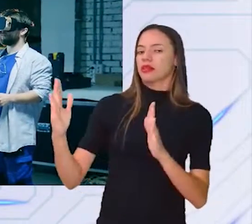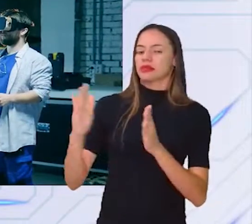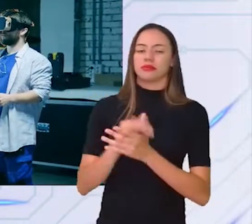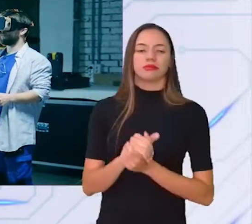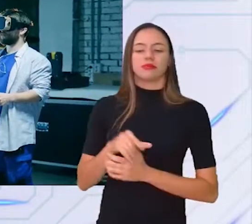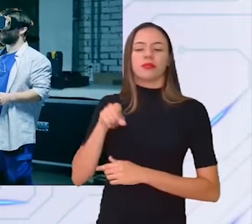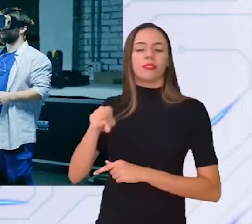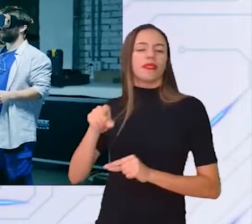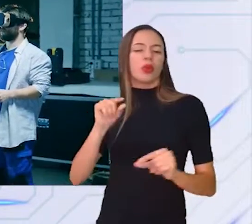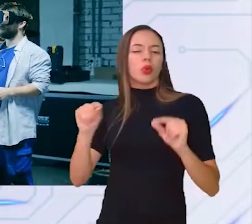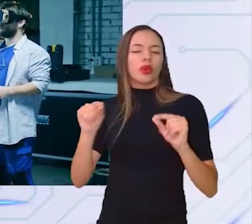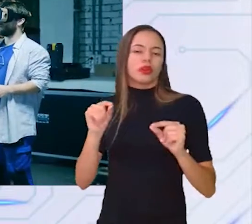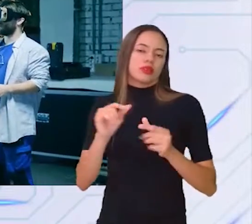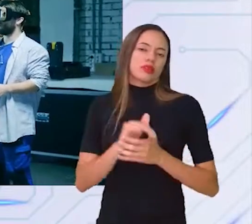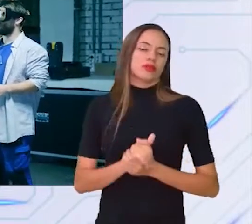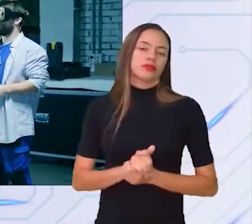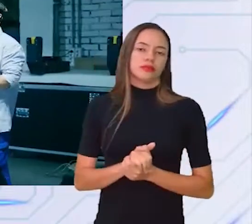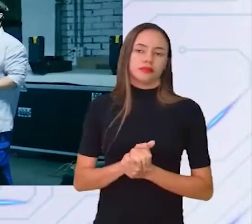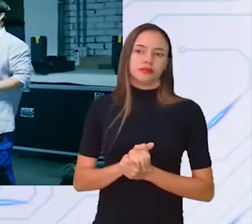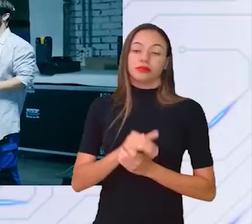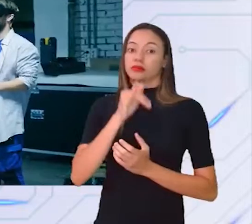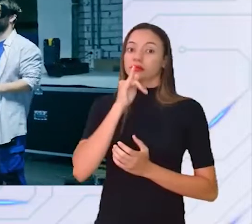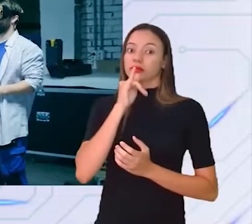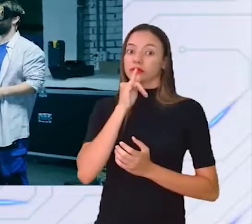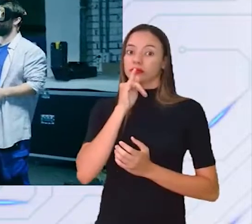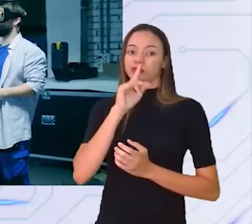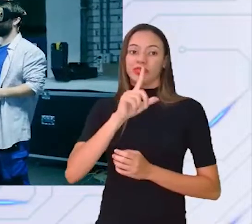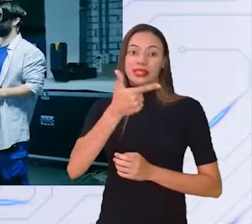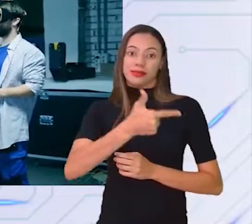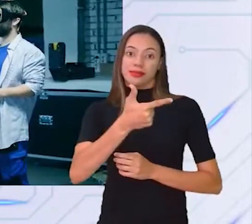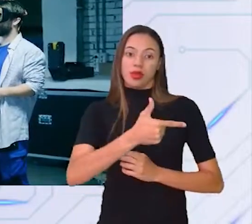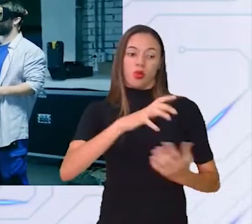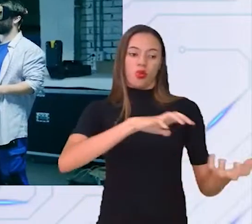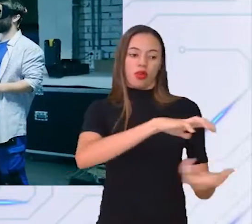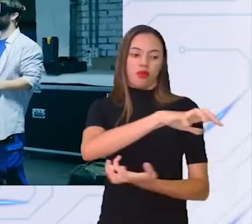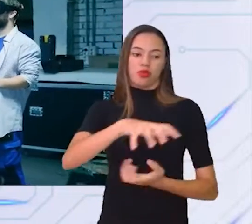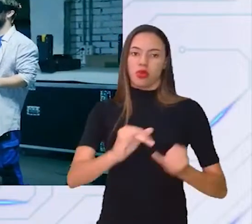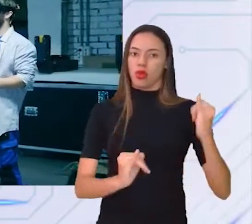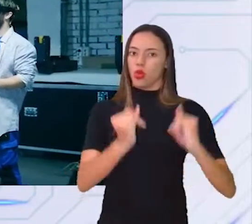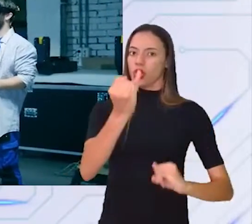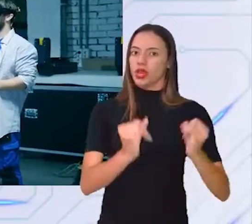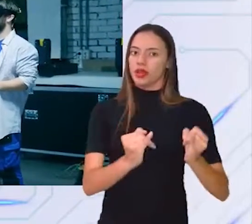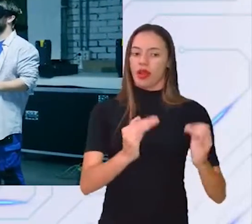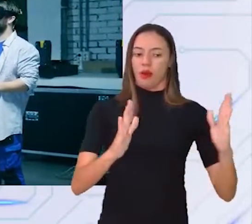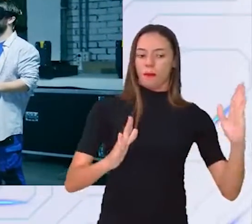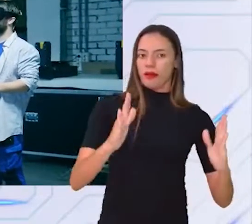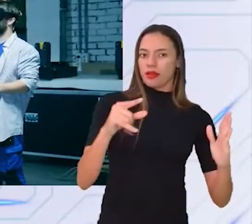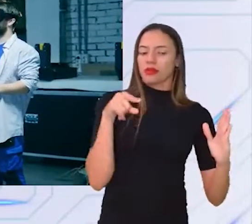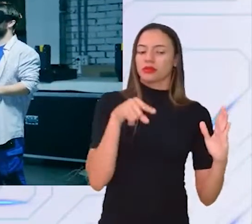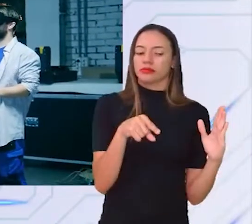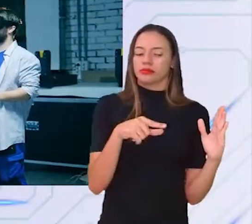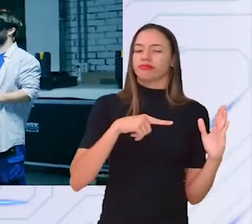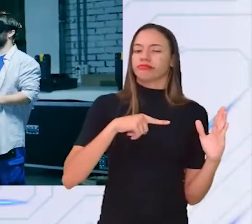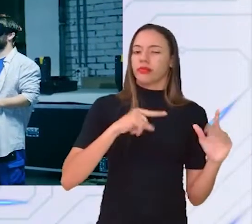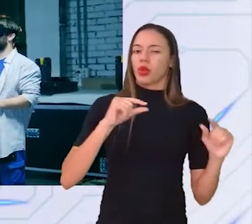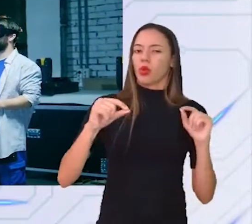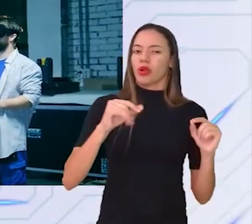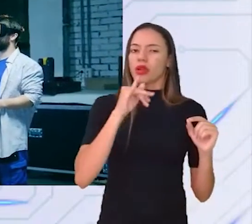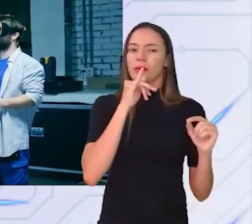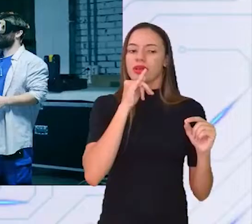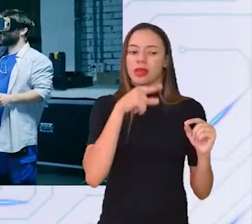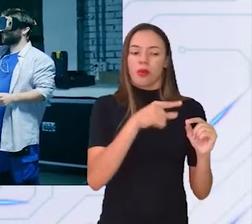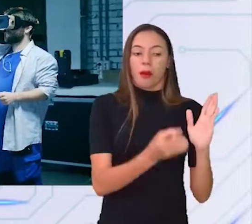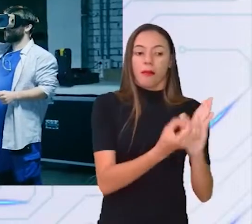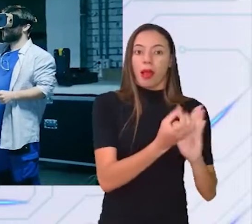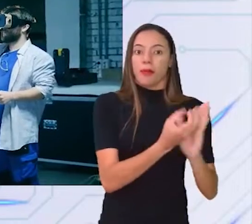se fosse essa parte da segunda revolução industrial, a questão de você ter essa linha de produção,